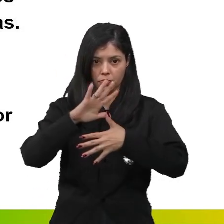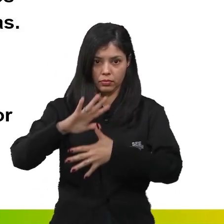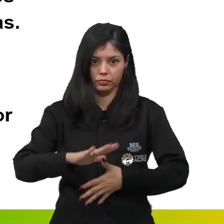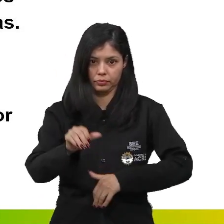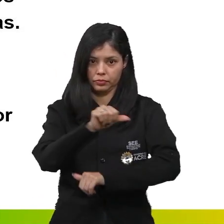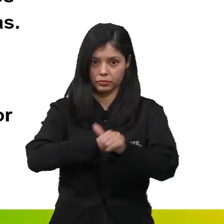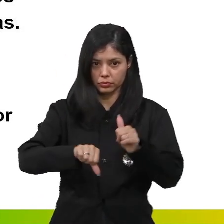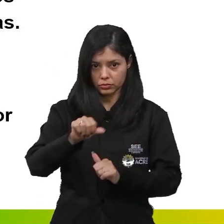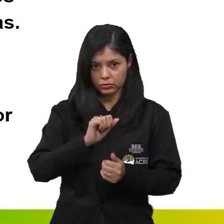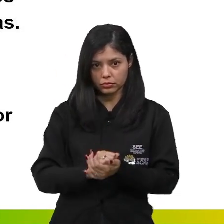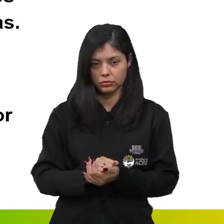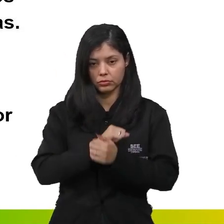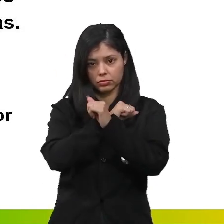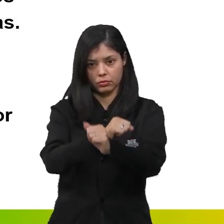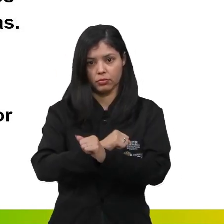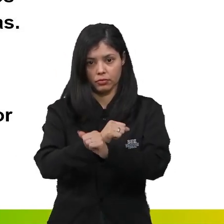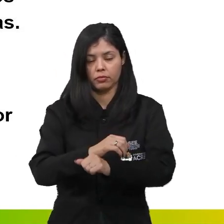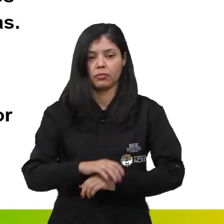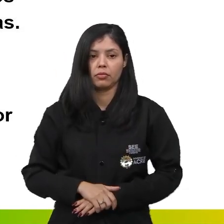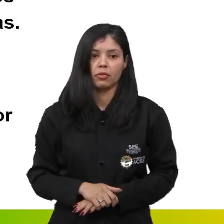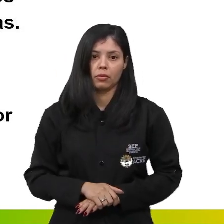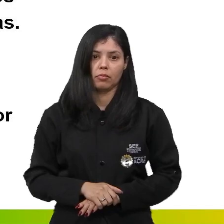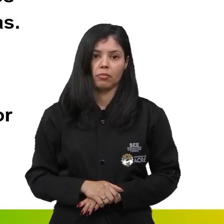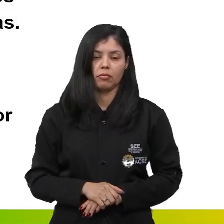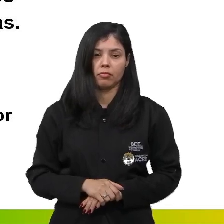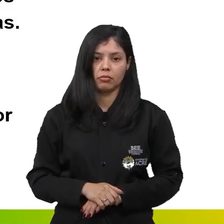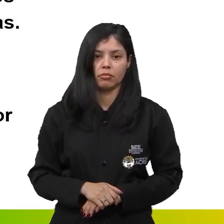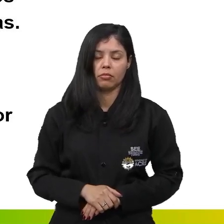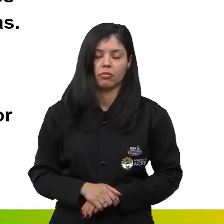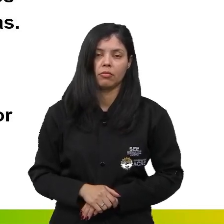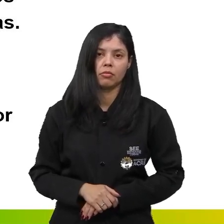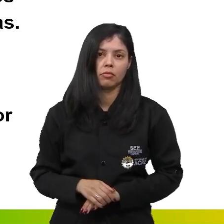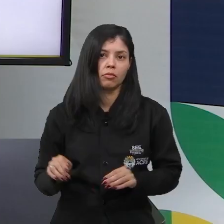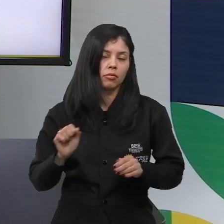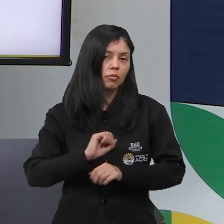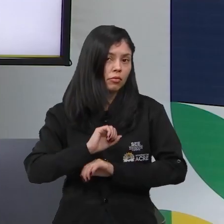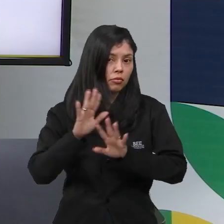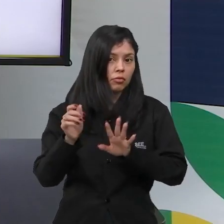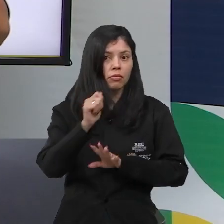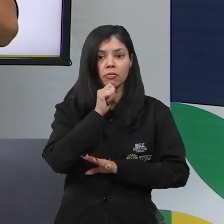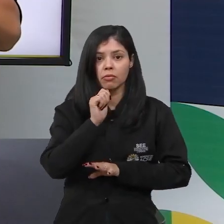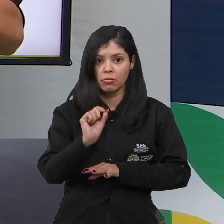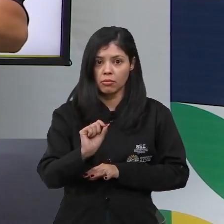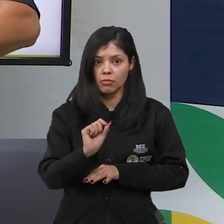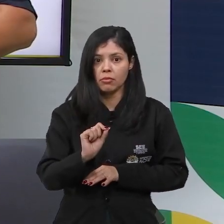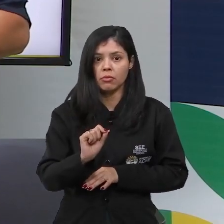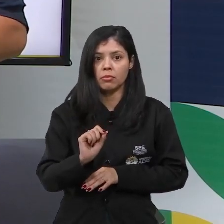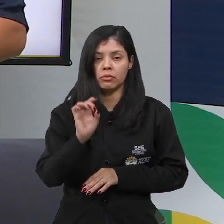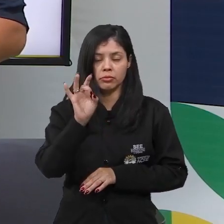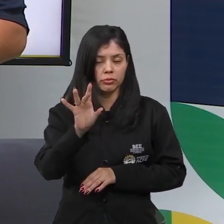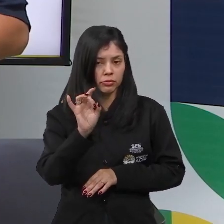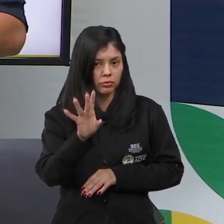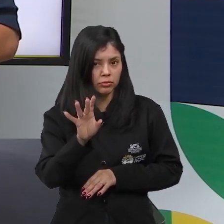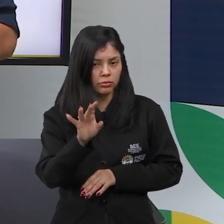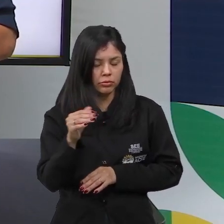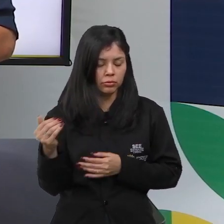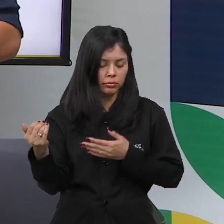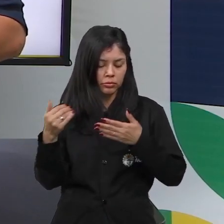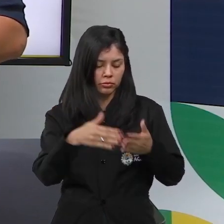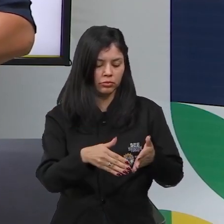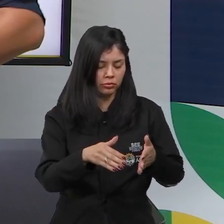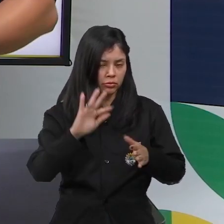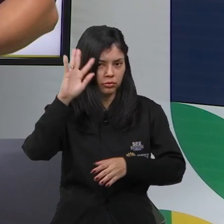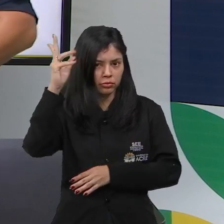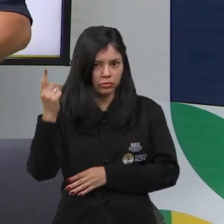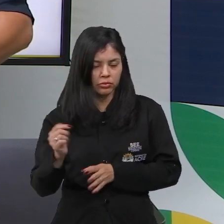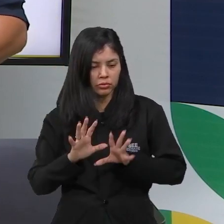América trocavam bens e escravos. Inclusive, tá, pessoal, não era só chegando na